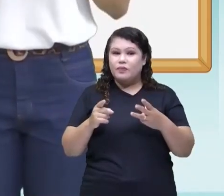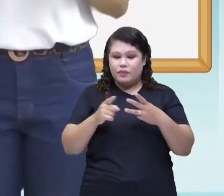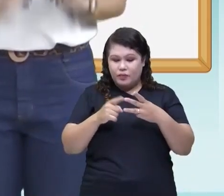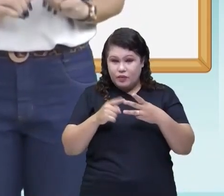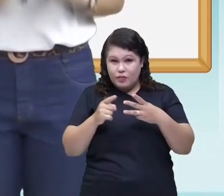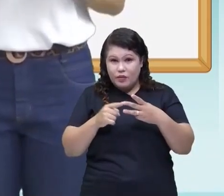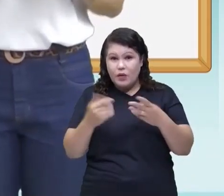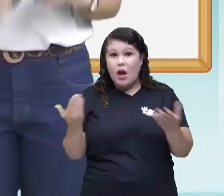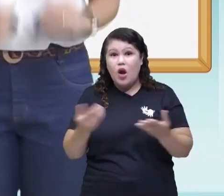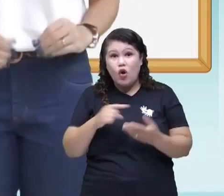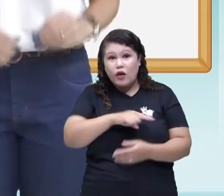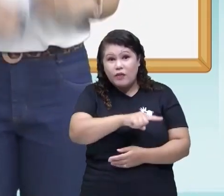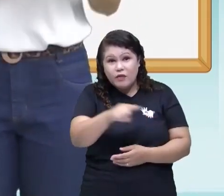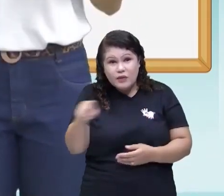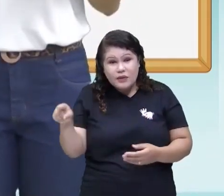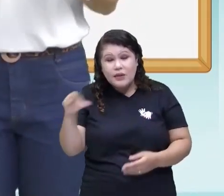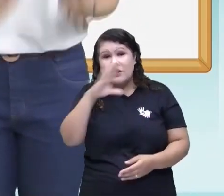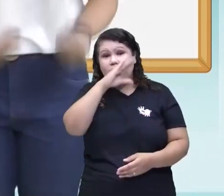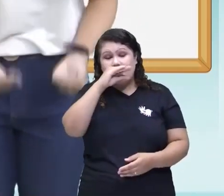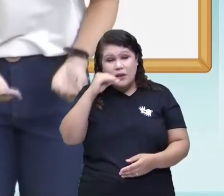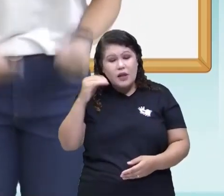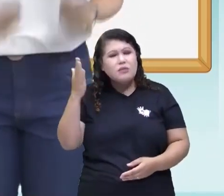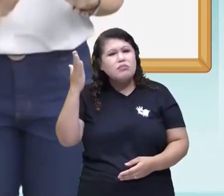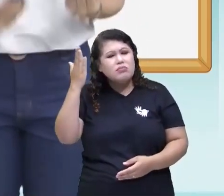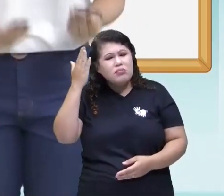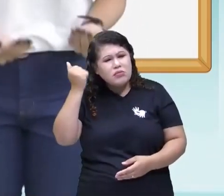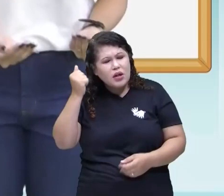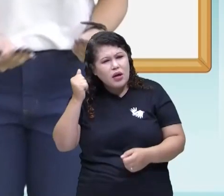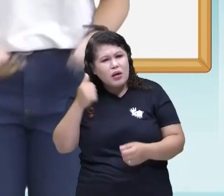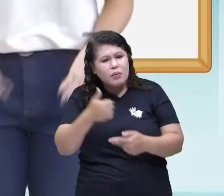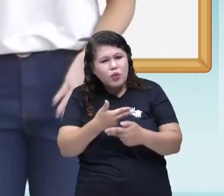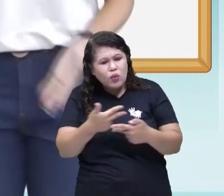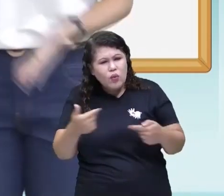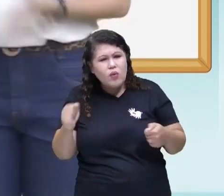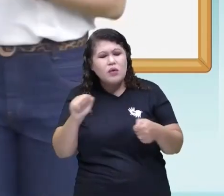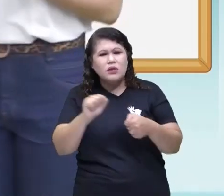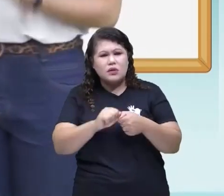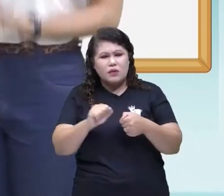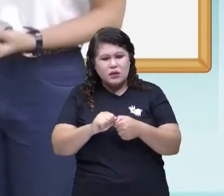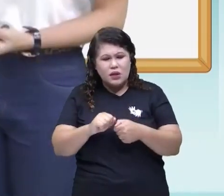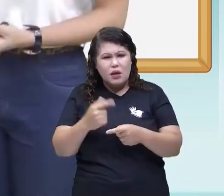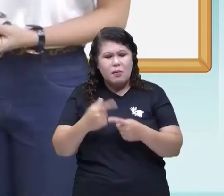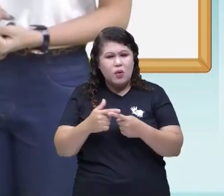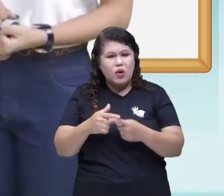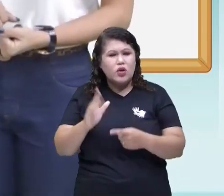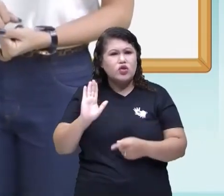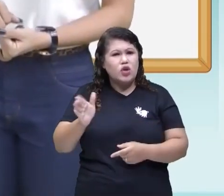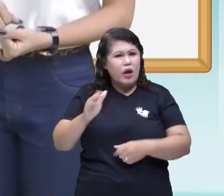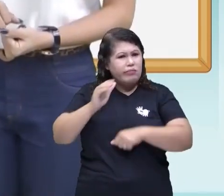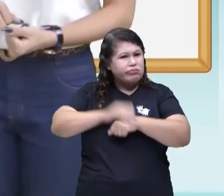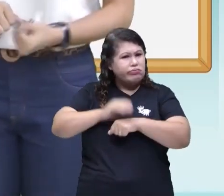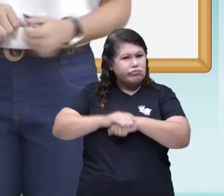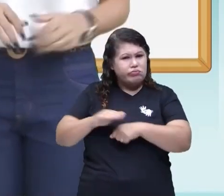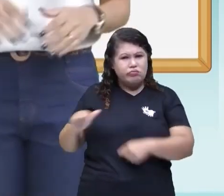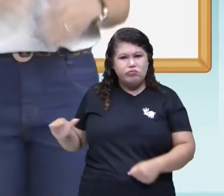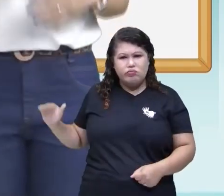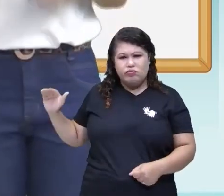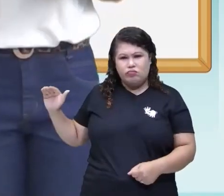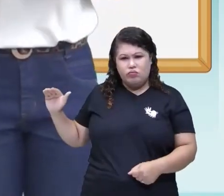que conseguem fazer coisas muito diferentes do que antes, quando vocês eram